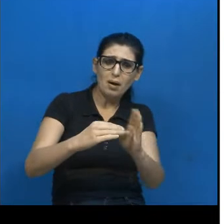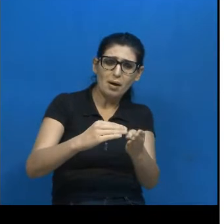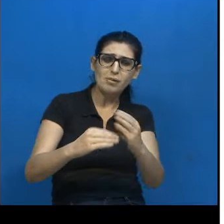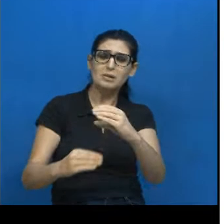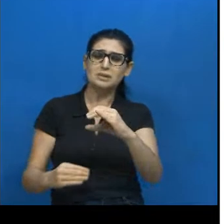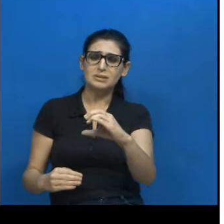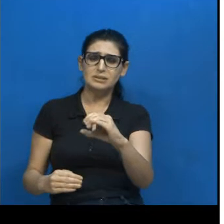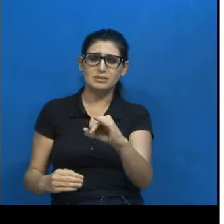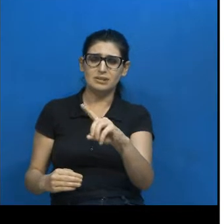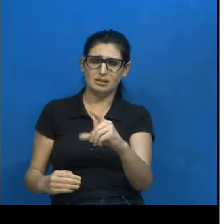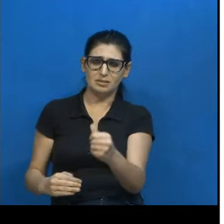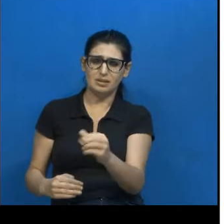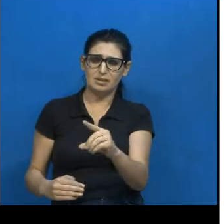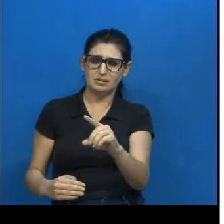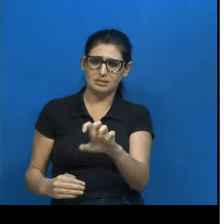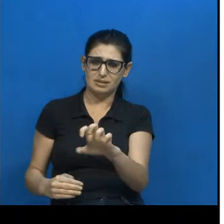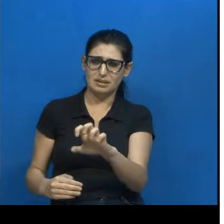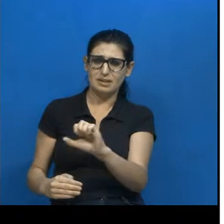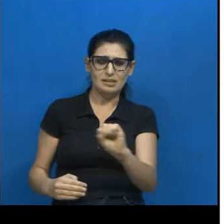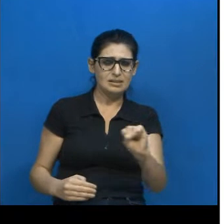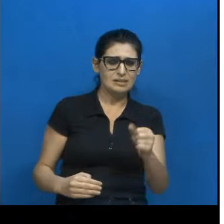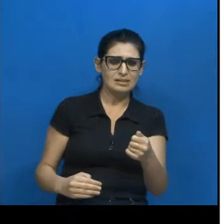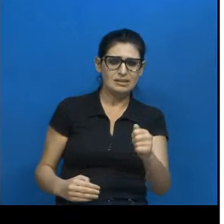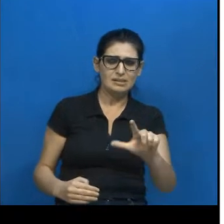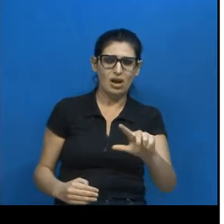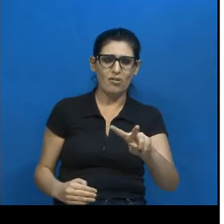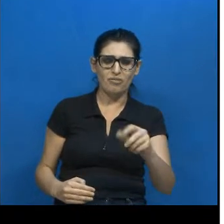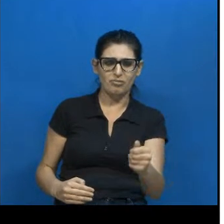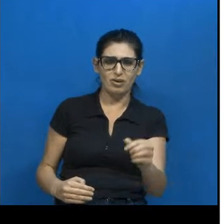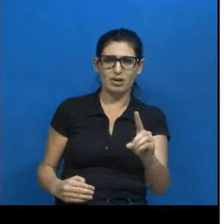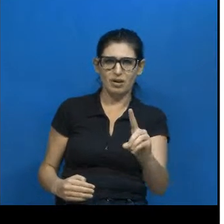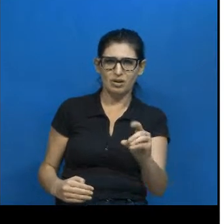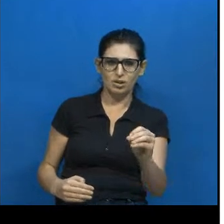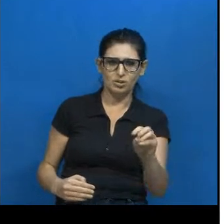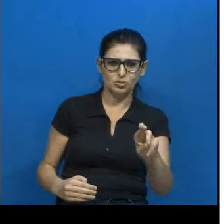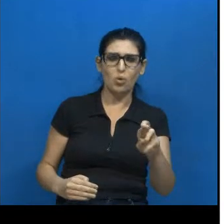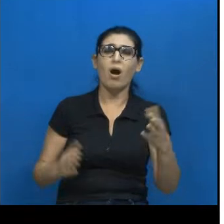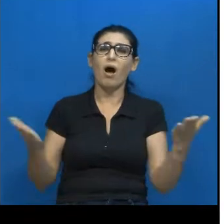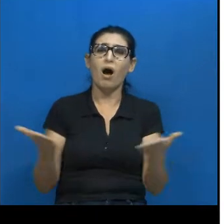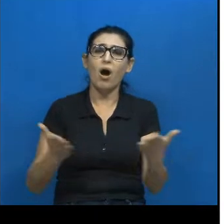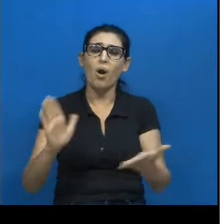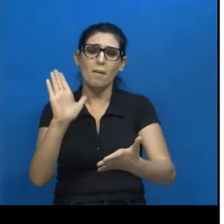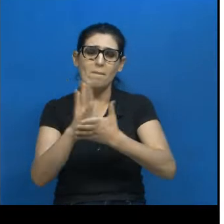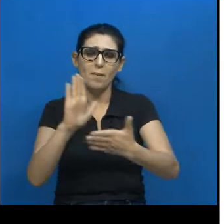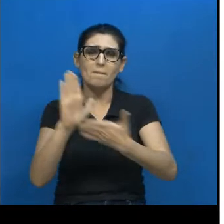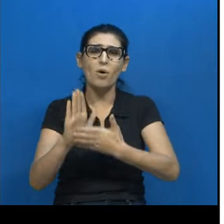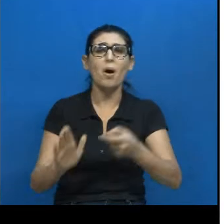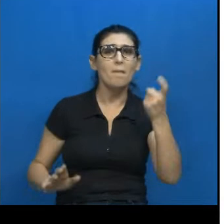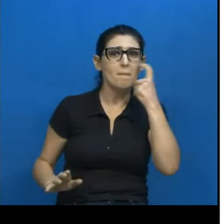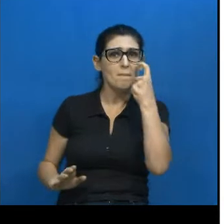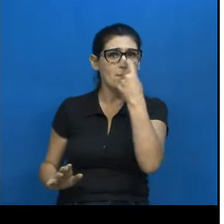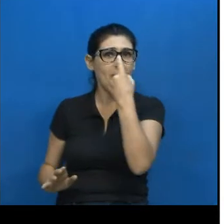Aí aqui a proposta da segunda parte, que aí nós vamos entrar na proposta do Parque Meia Lua.